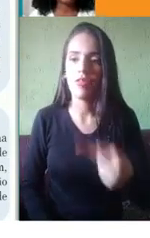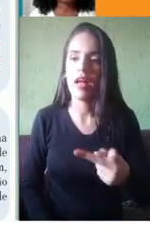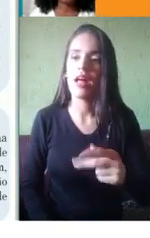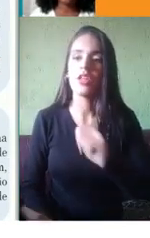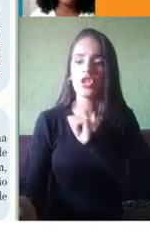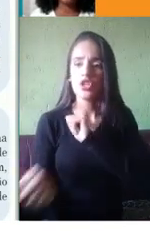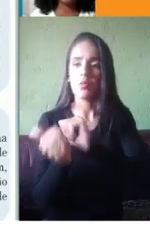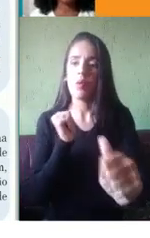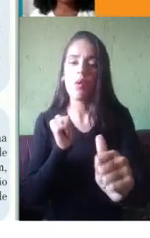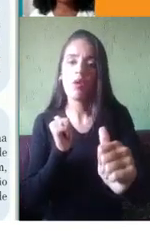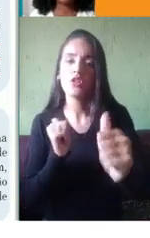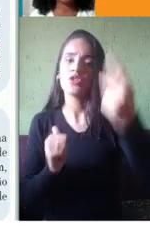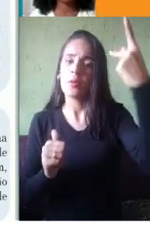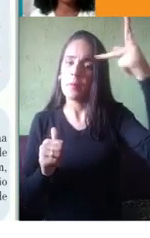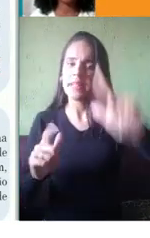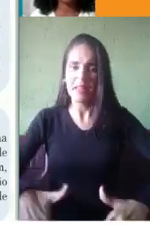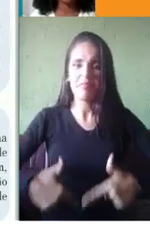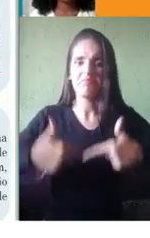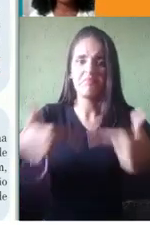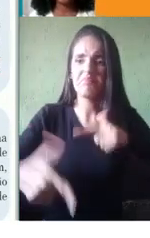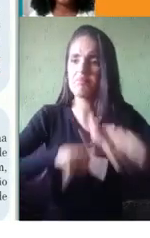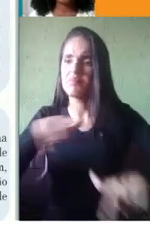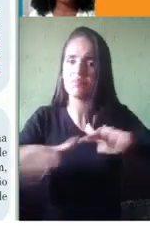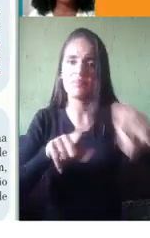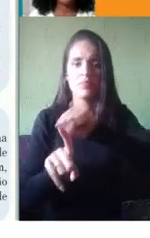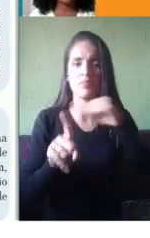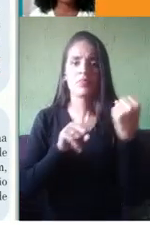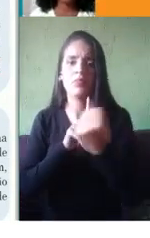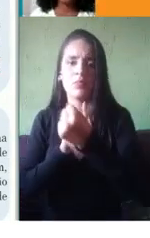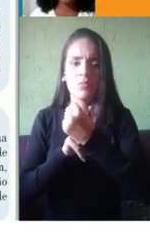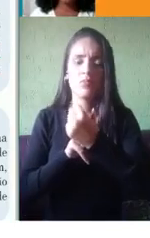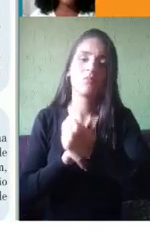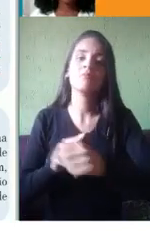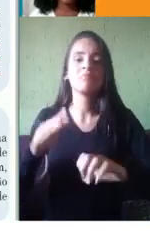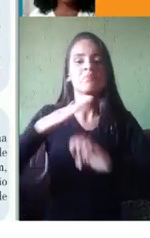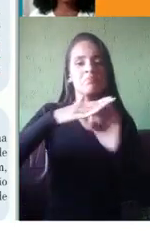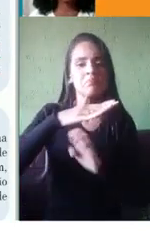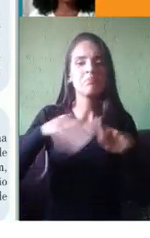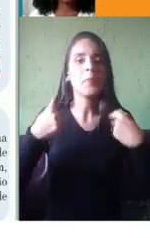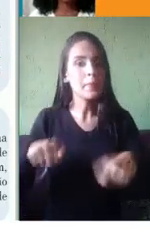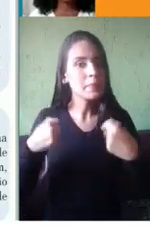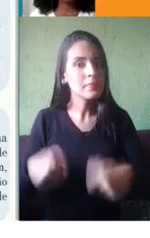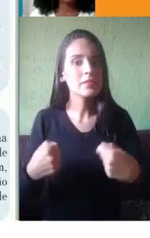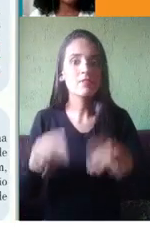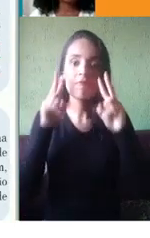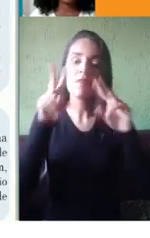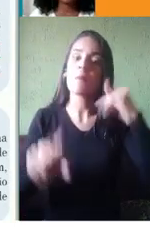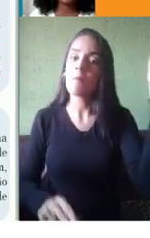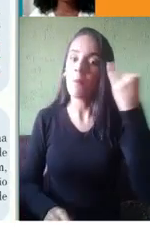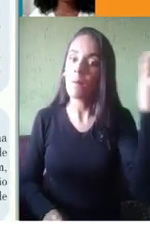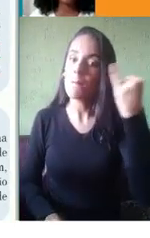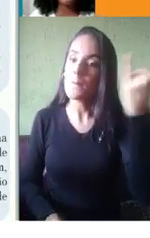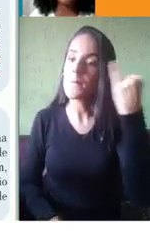que a prática desportiva possa desempenhar sua função nacionalista e seu papel na inclusão social, é preciso que o governo e as empresas